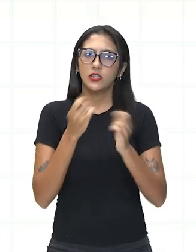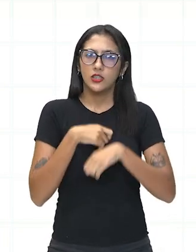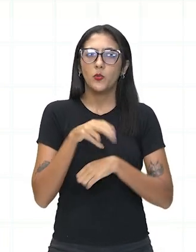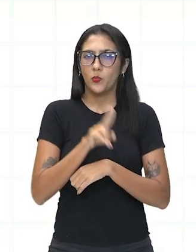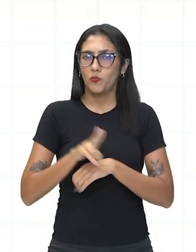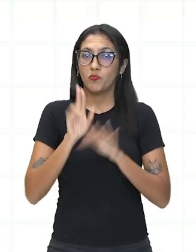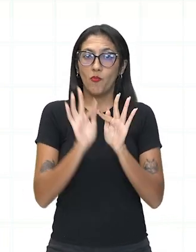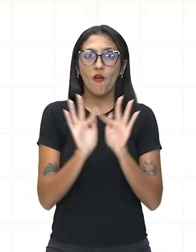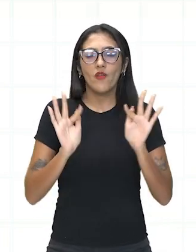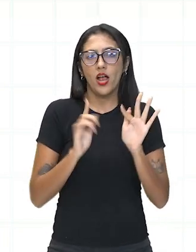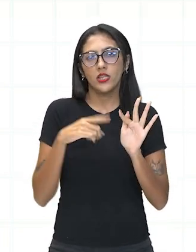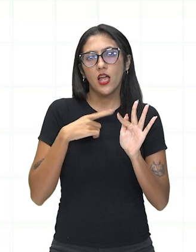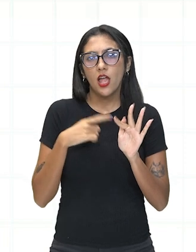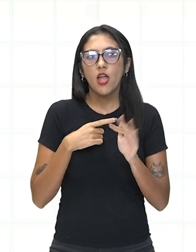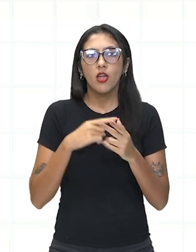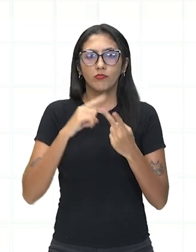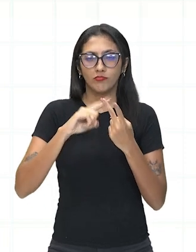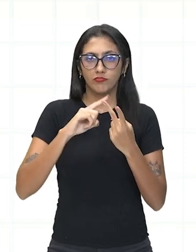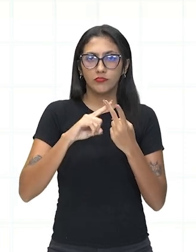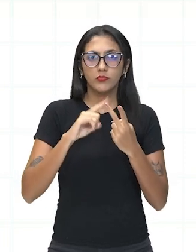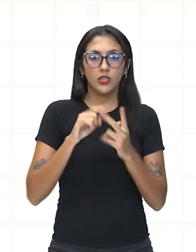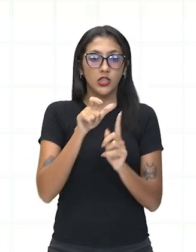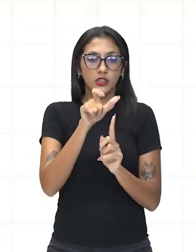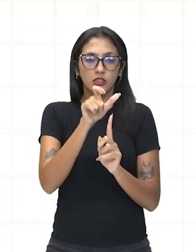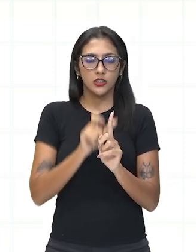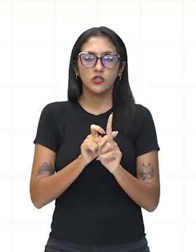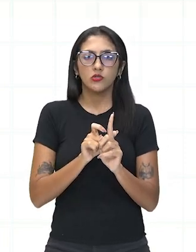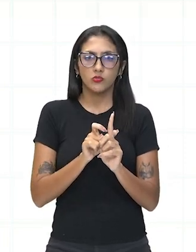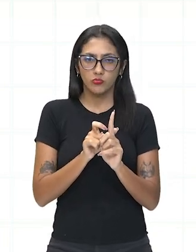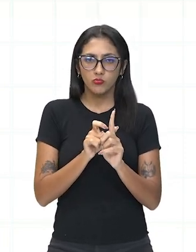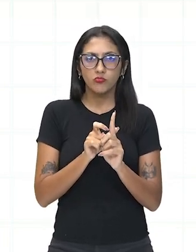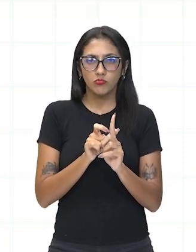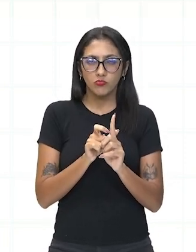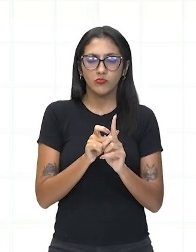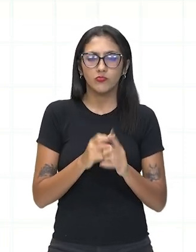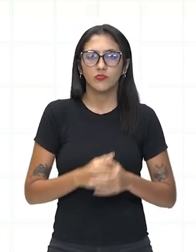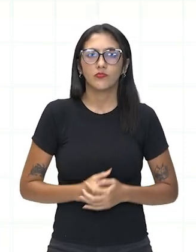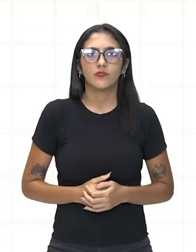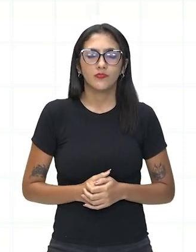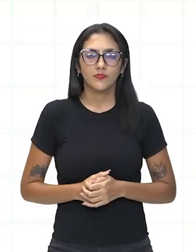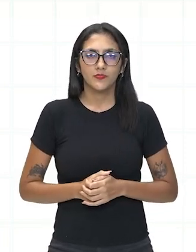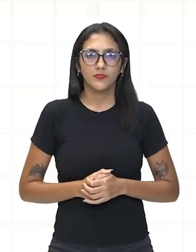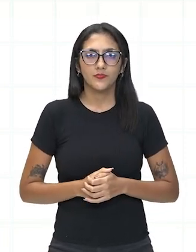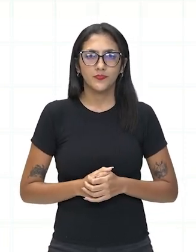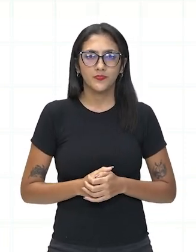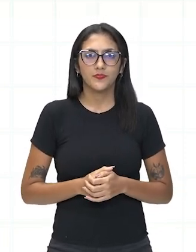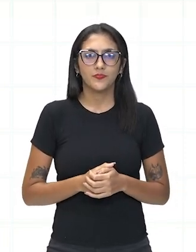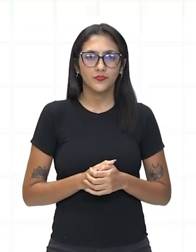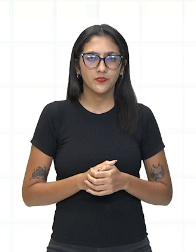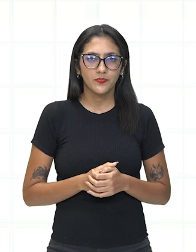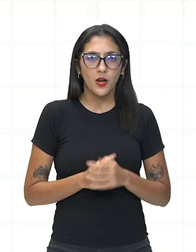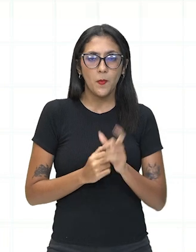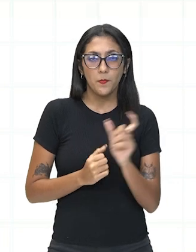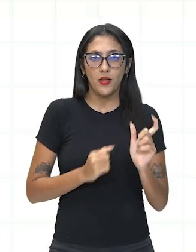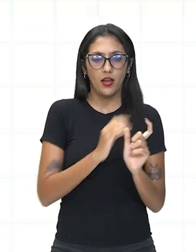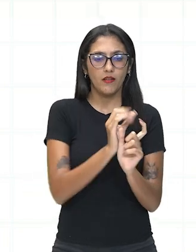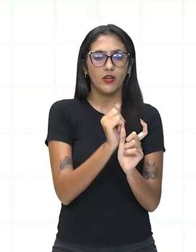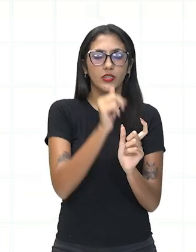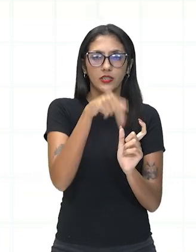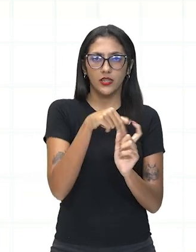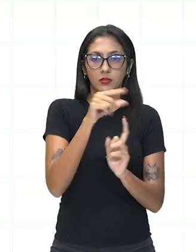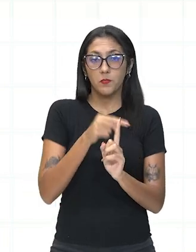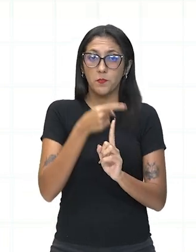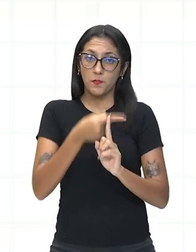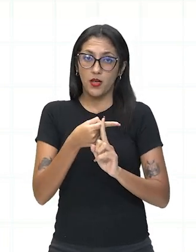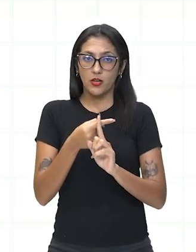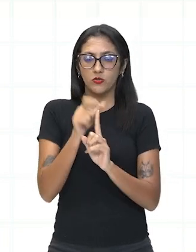Então, esse é o local do sujeito quando ele vai aparecer para fazer uma pergunta, tá? Can, subject. Então, can e o